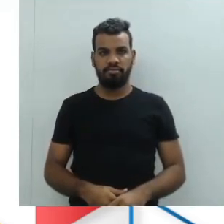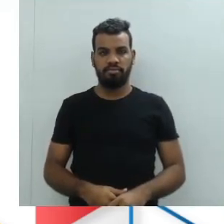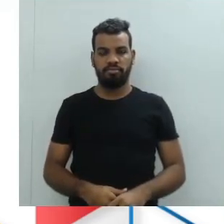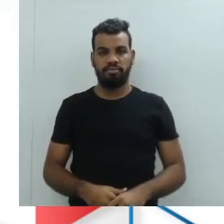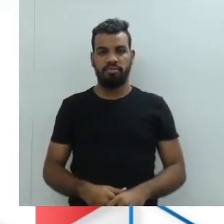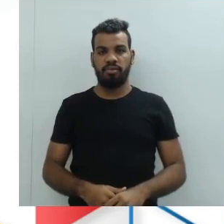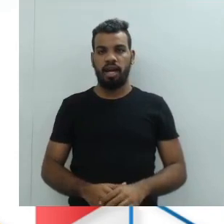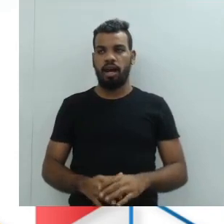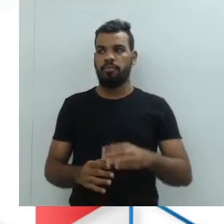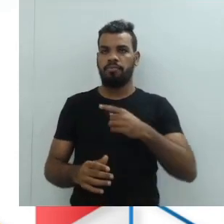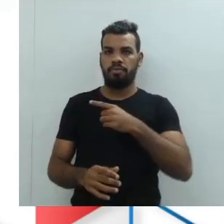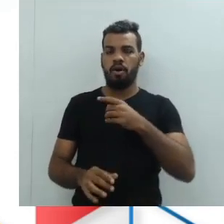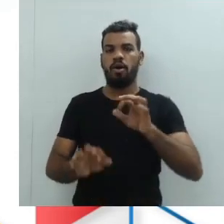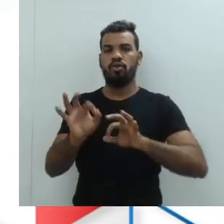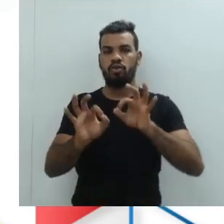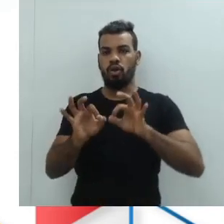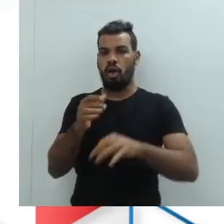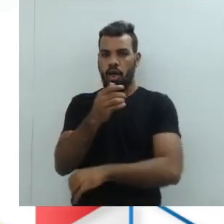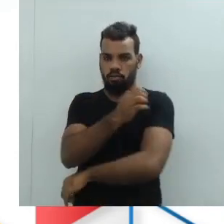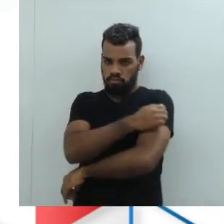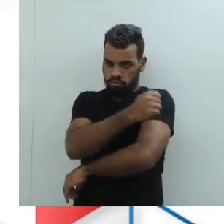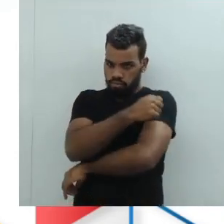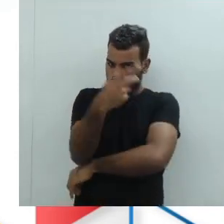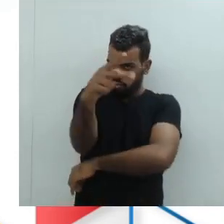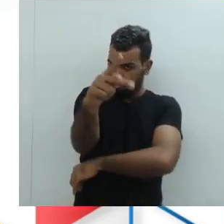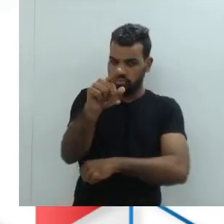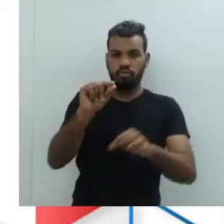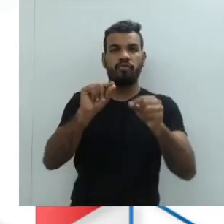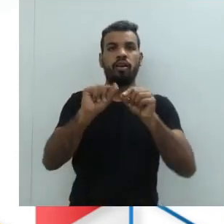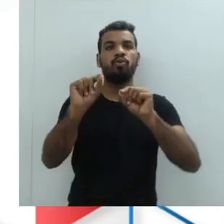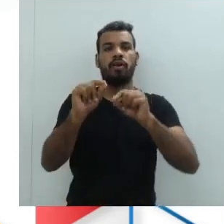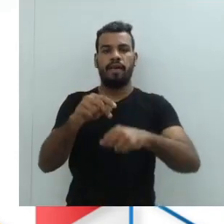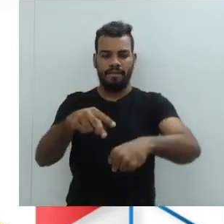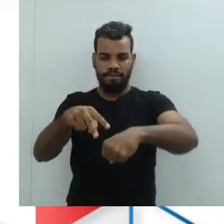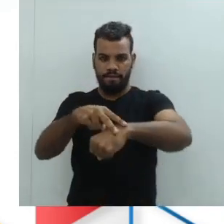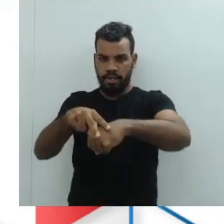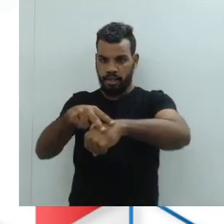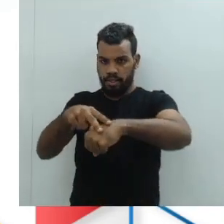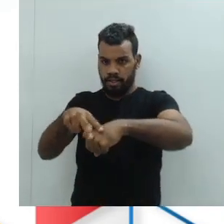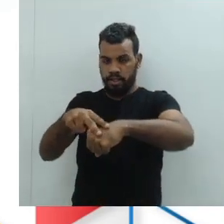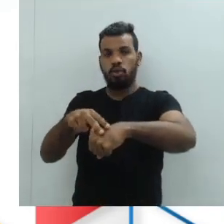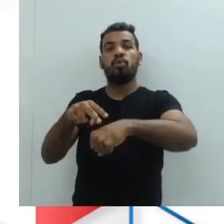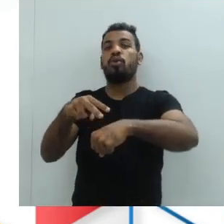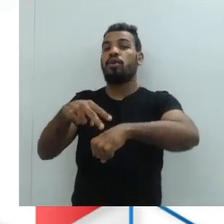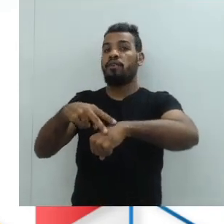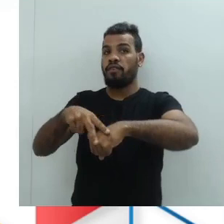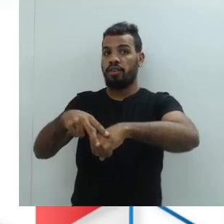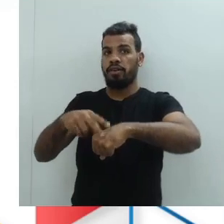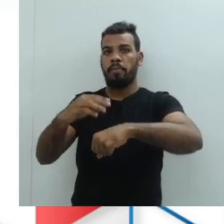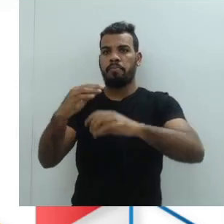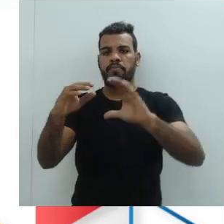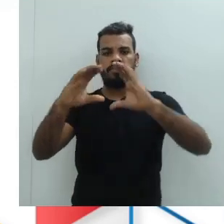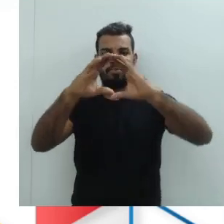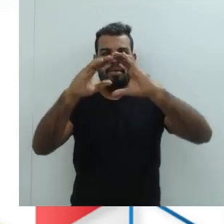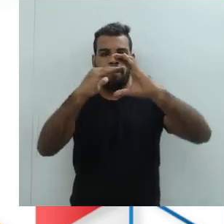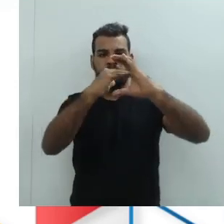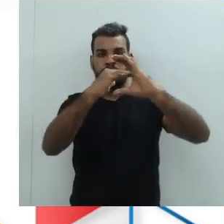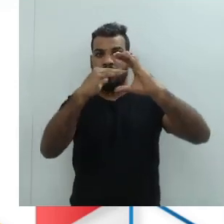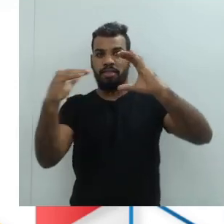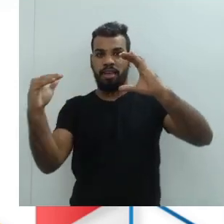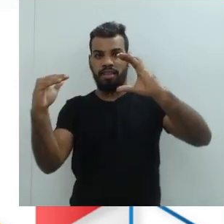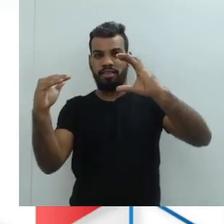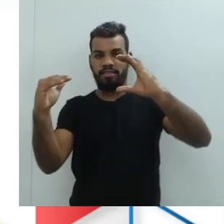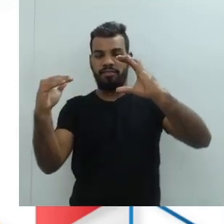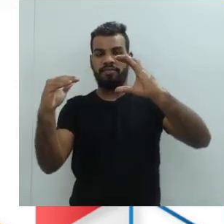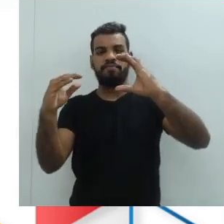ser constituídos pelo estudante. Você vê aí a parte de verde, tá vendo? Ou seja, é metade da pizza, vamos dizer assim.